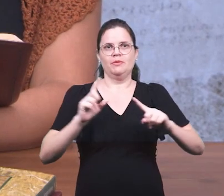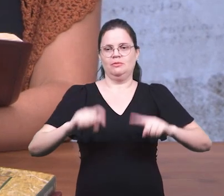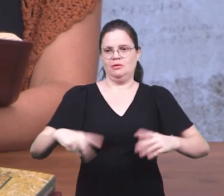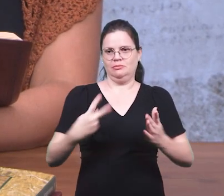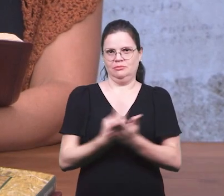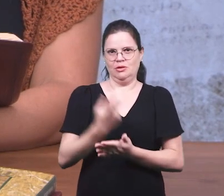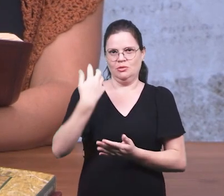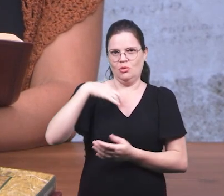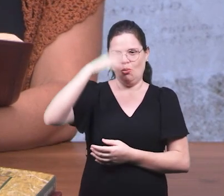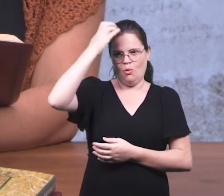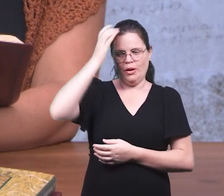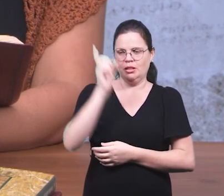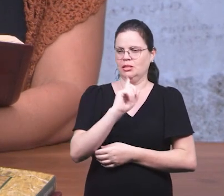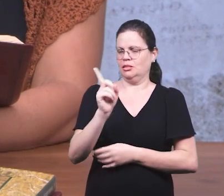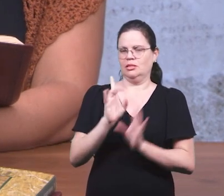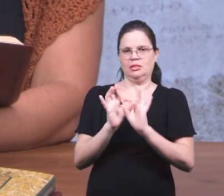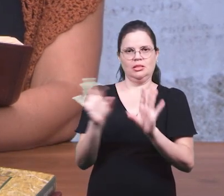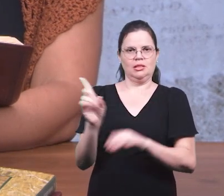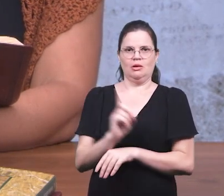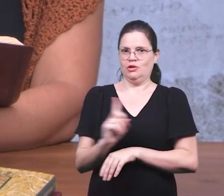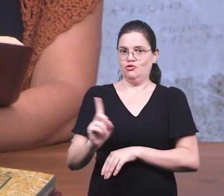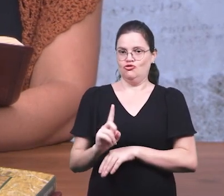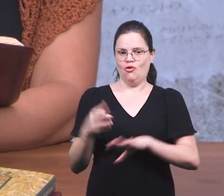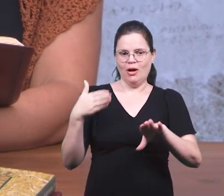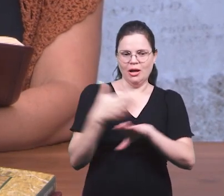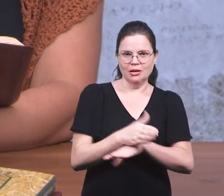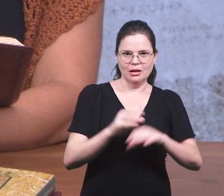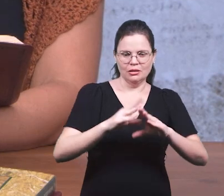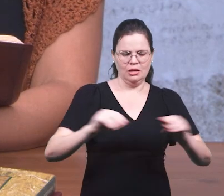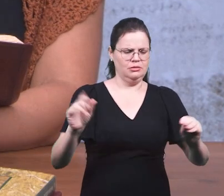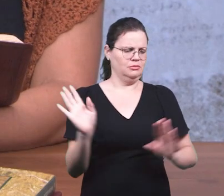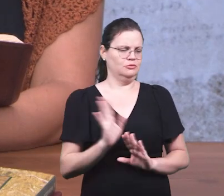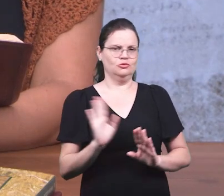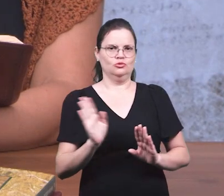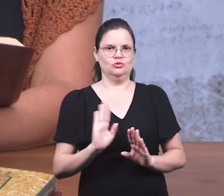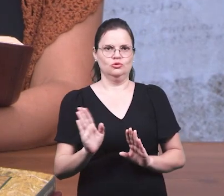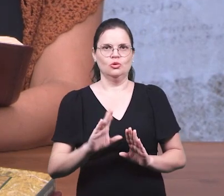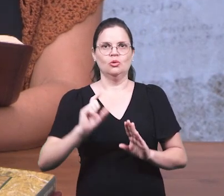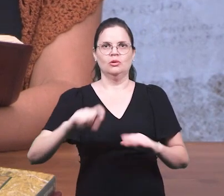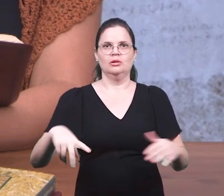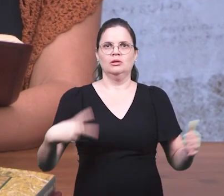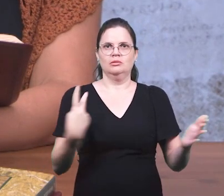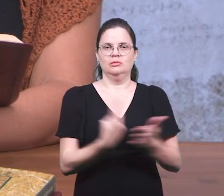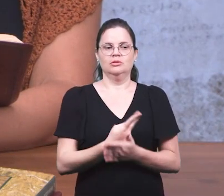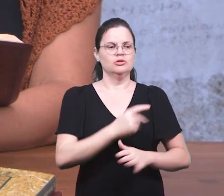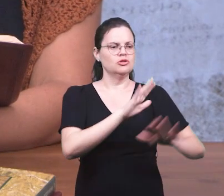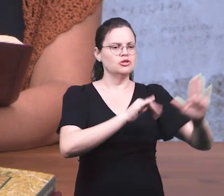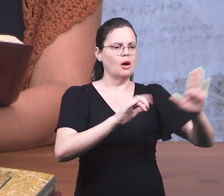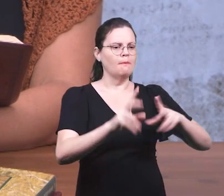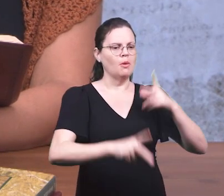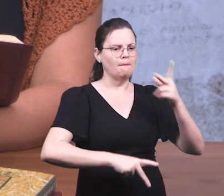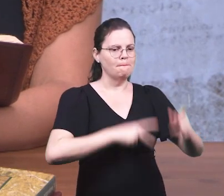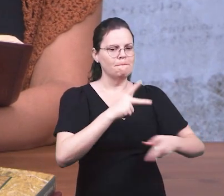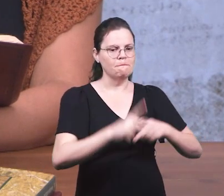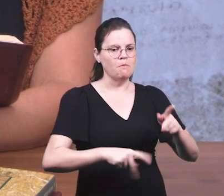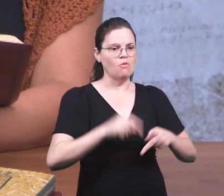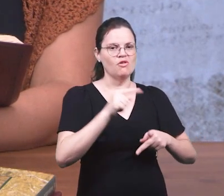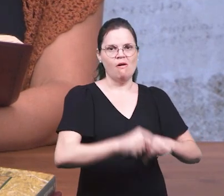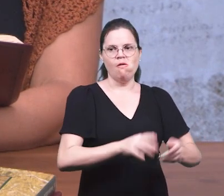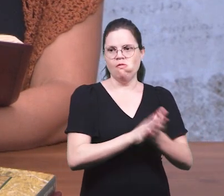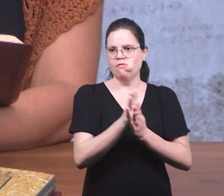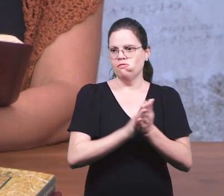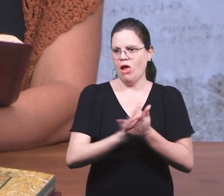não deixou passar Israel pelos seus termos. Antes, Seom congregou todo o seu povo e saiu